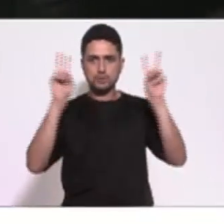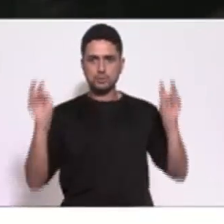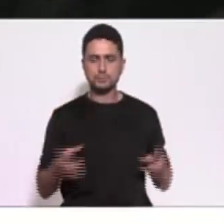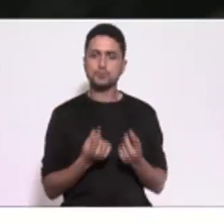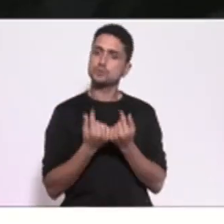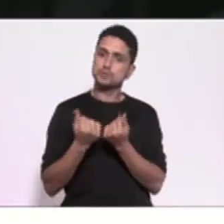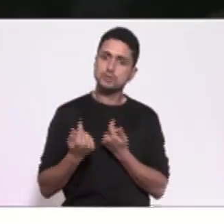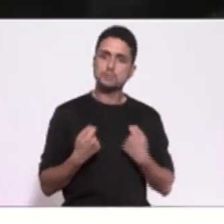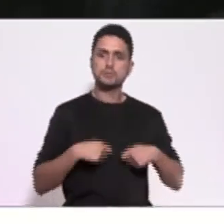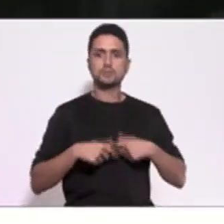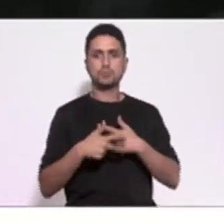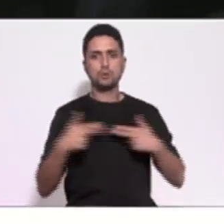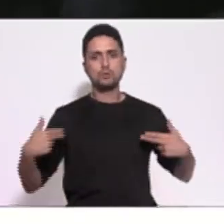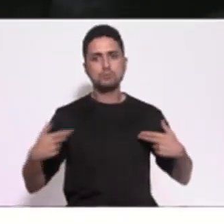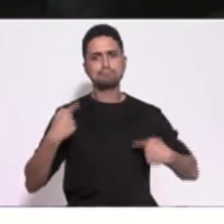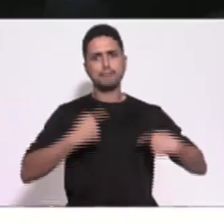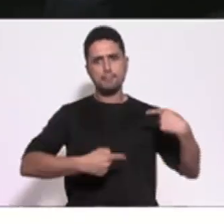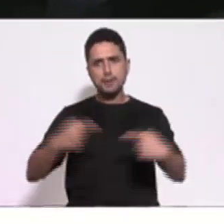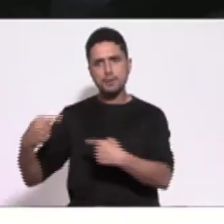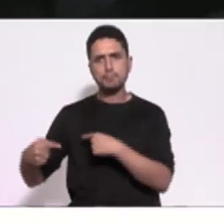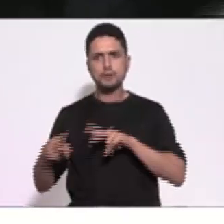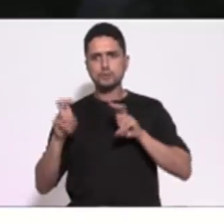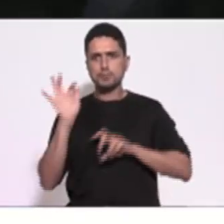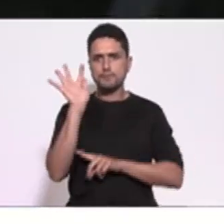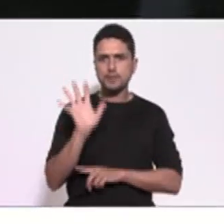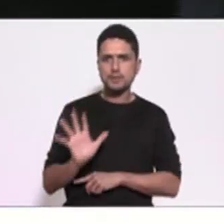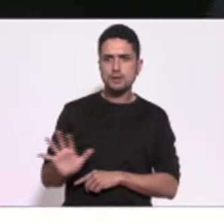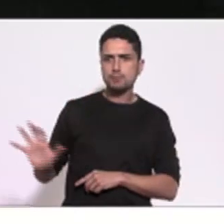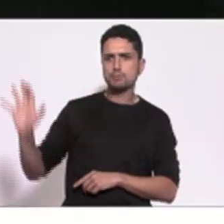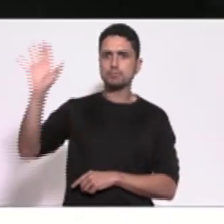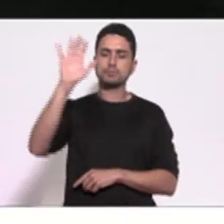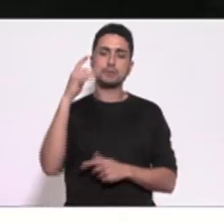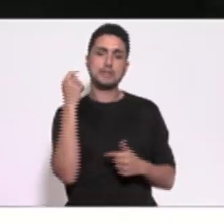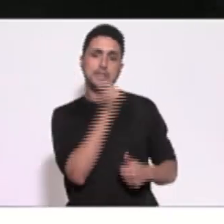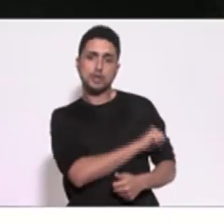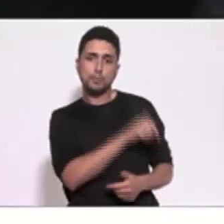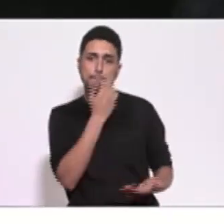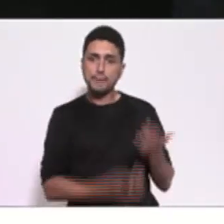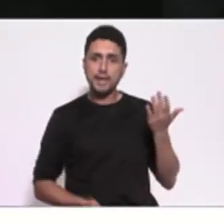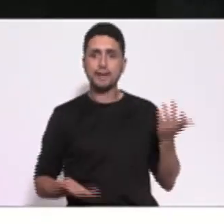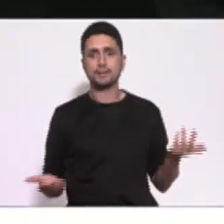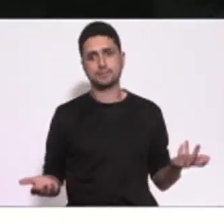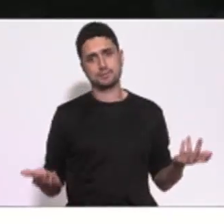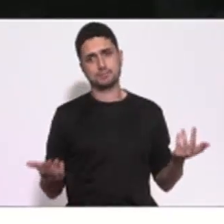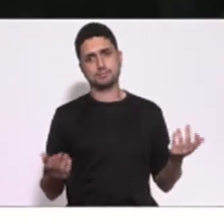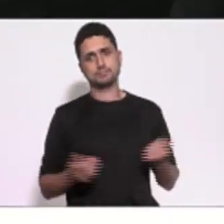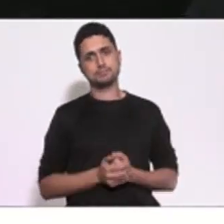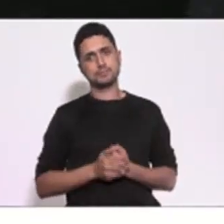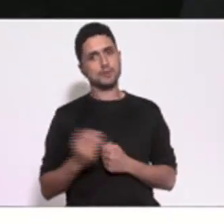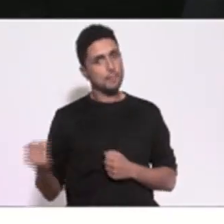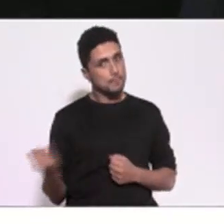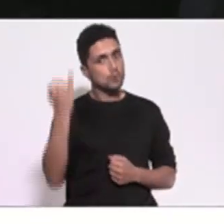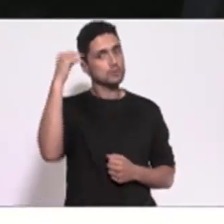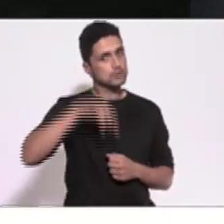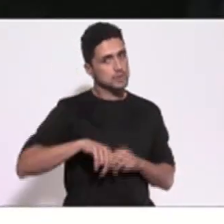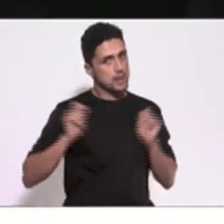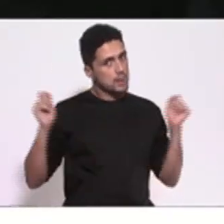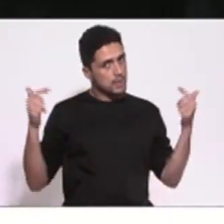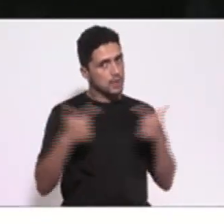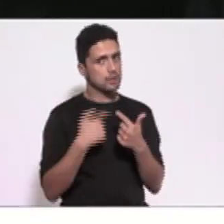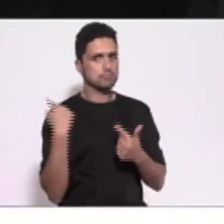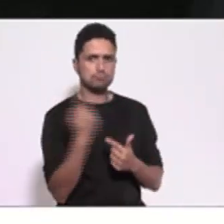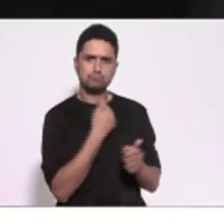ser discutido também a nível federal. O Rio de Janeiro tem perdido muitas batalhas. Então é muito importante, presidente, que a LERJ possa